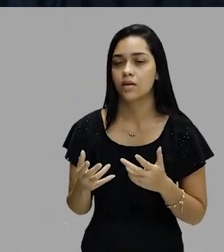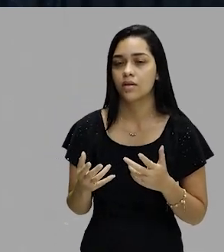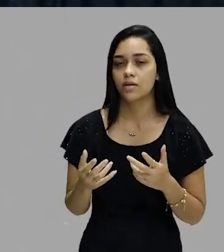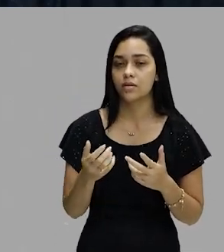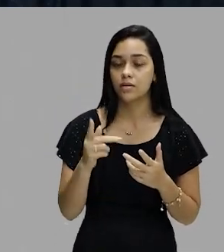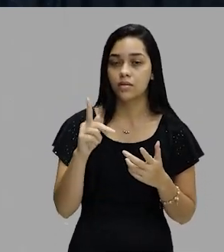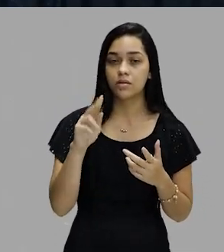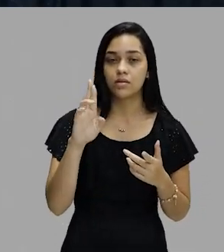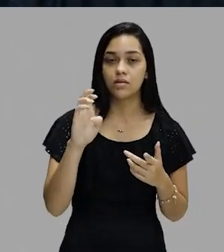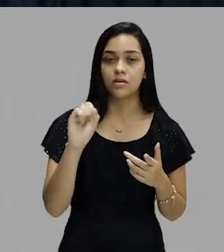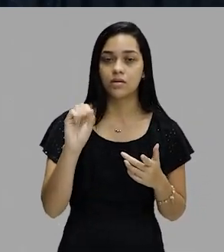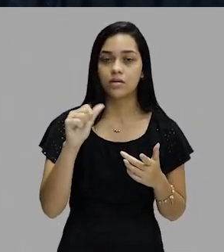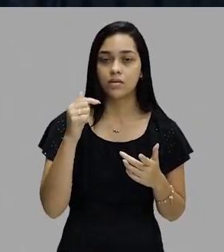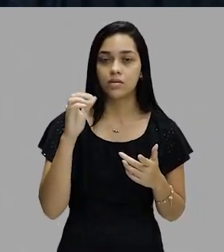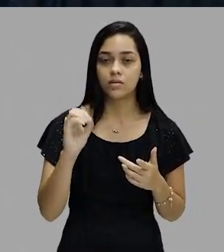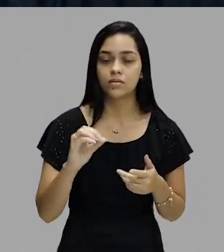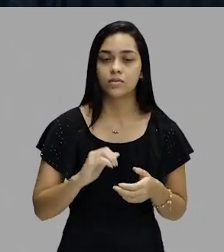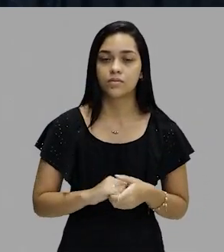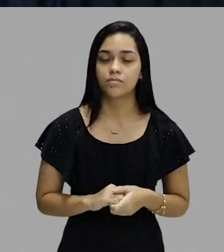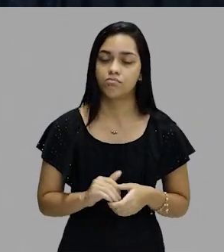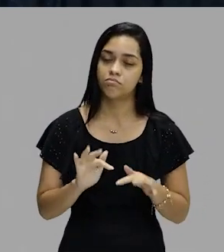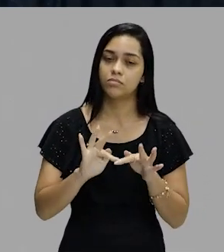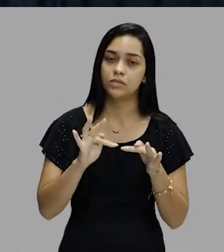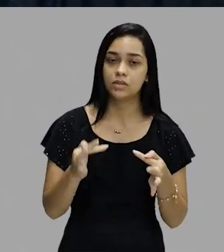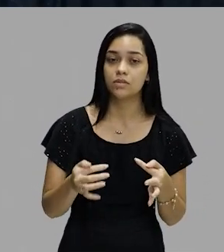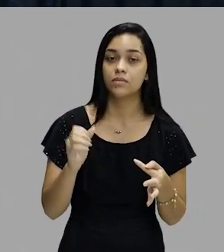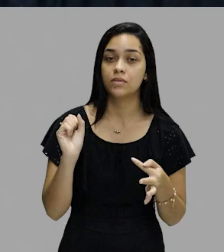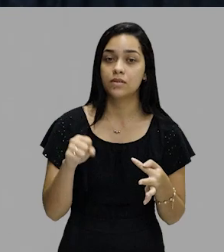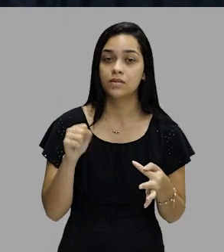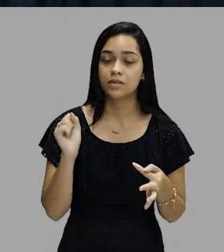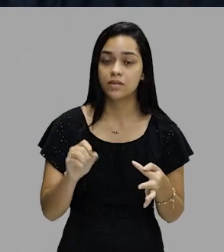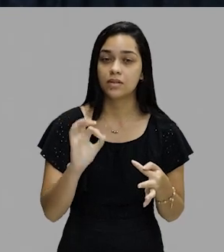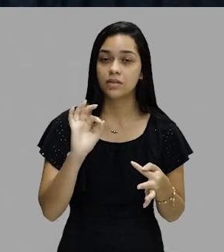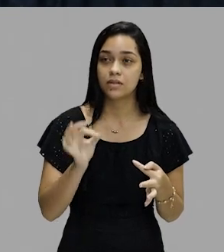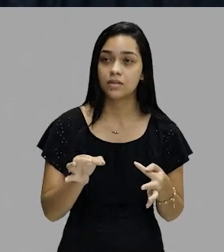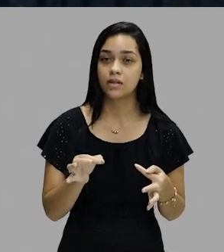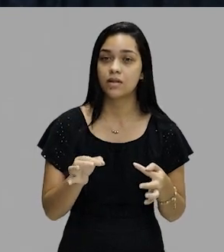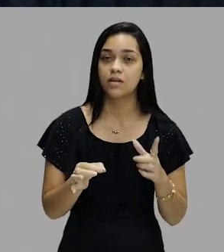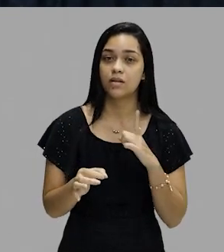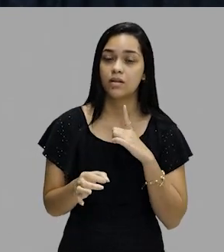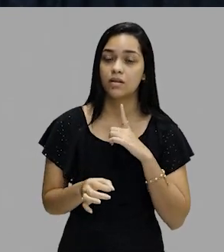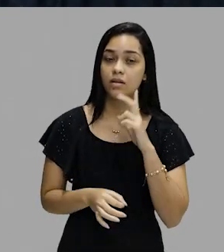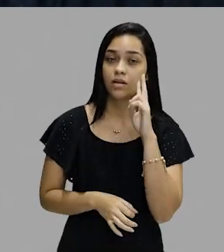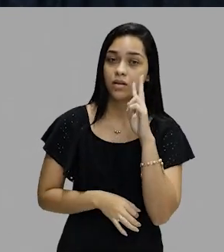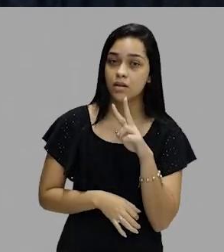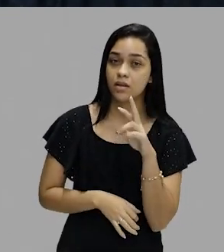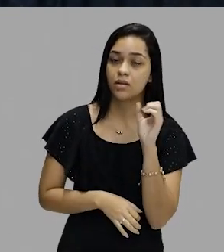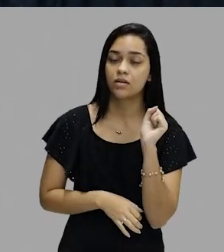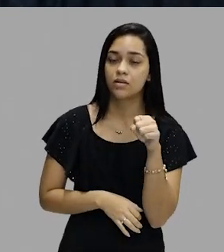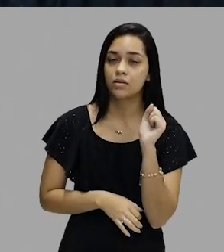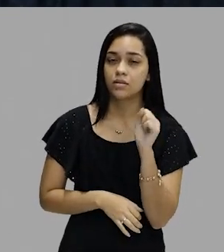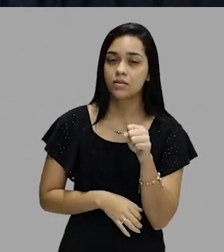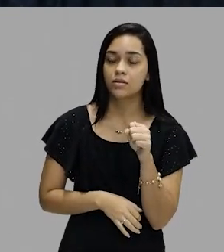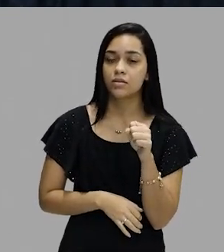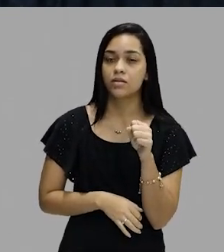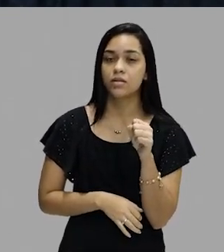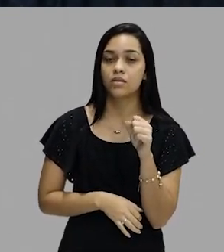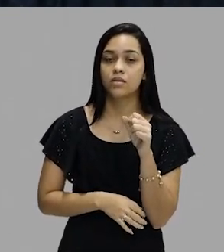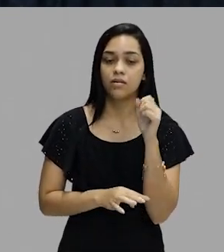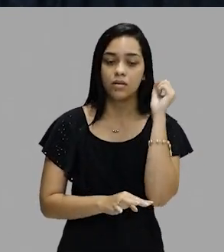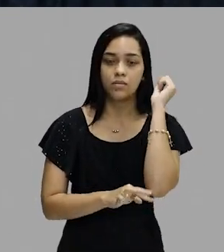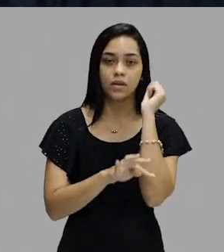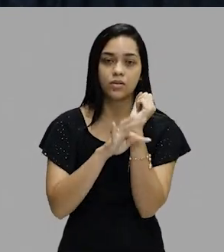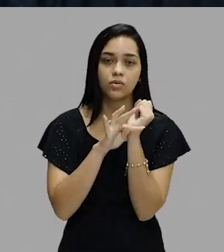na pressão. Tá, ok? Então, questão simples, tá certo? Fica bem atento à questão da